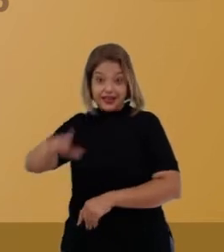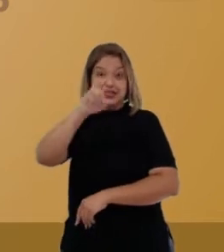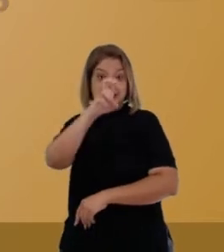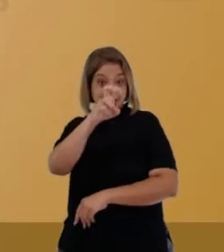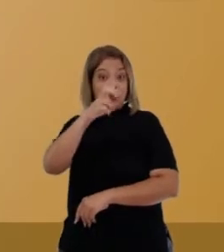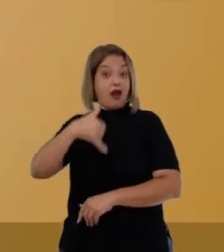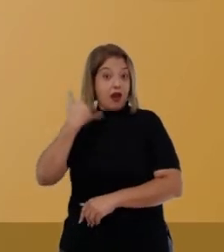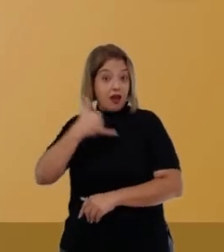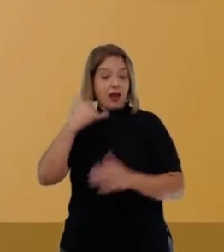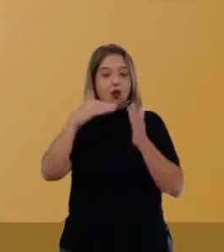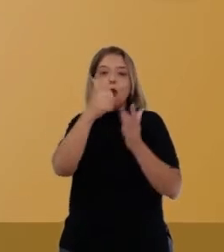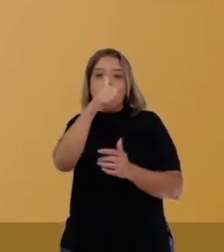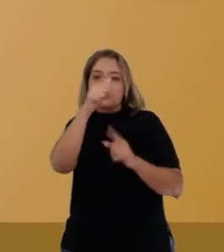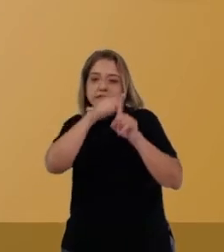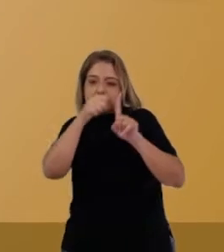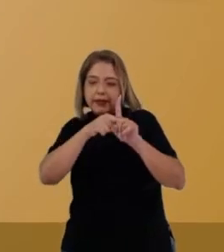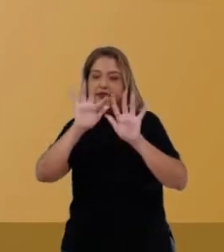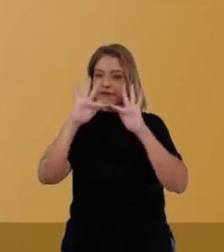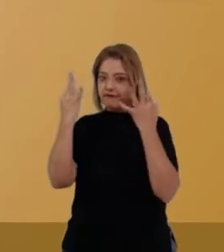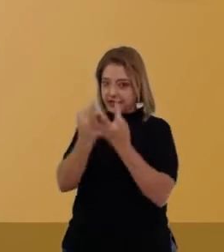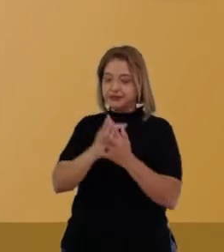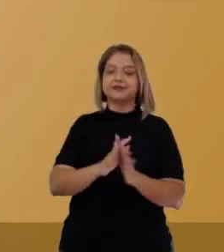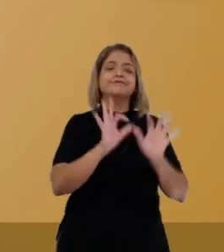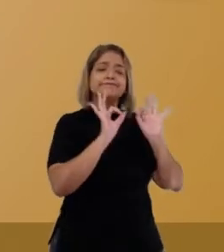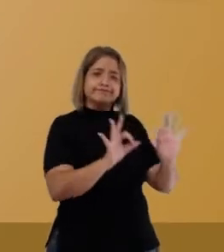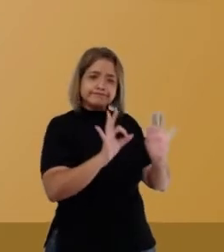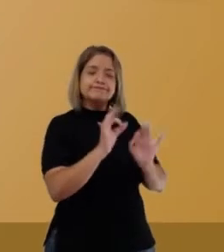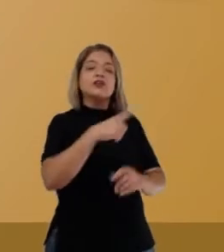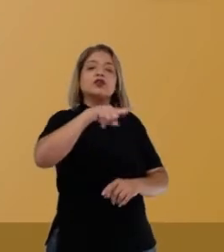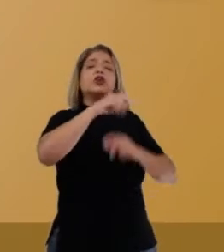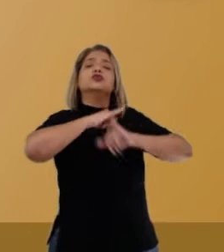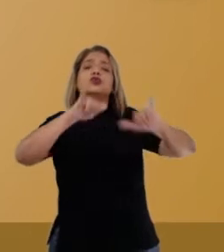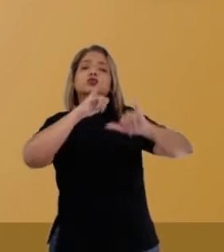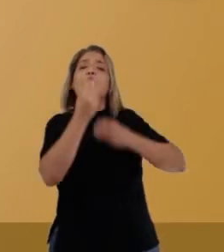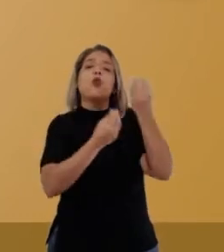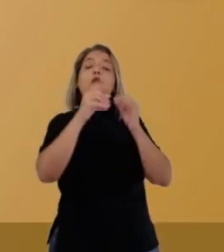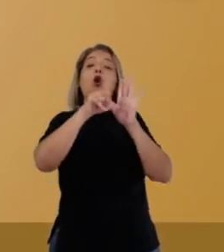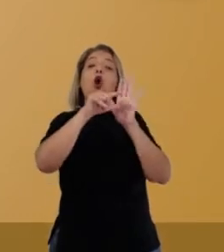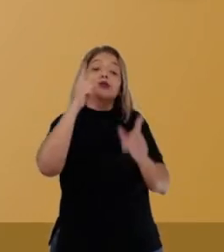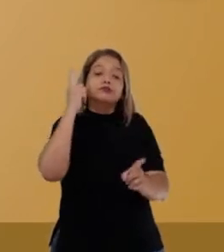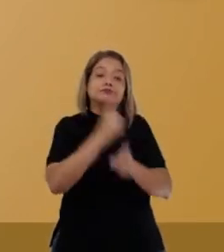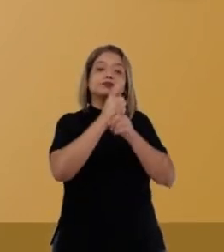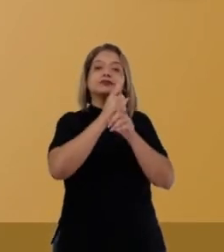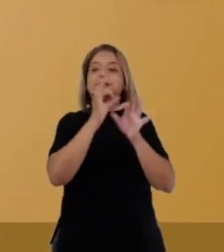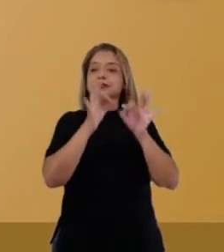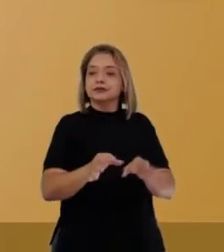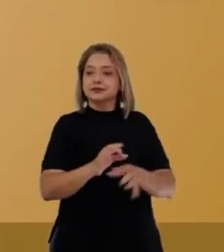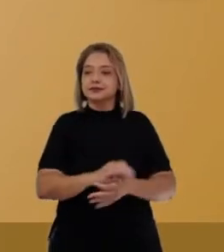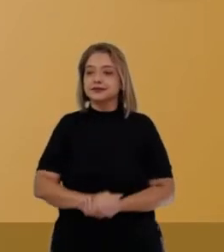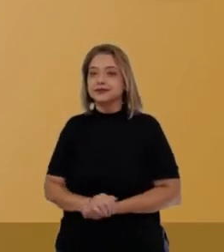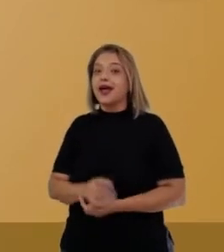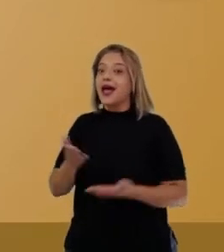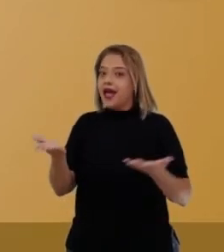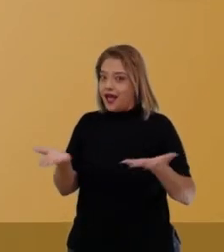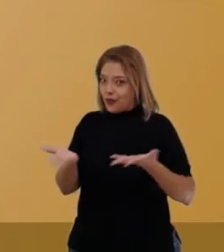suas famílias. É isso mesmo, Pro Isabel. Agora, conta para o pessoal de casa como encontrar o horário dessa nova programação. Ah, só se for